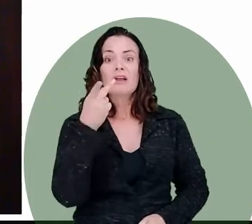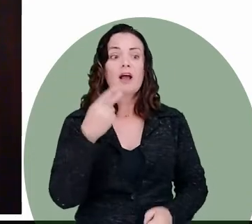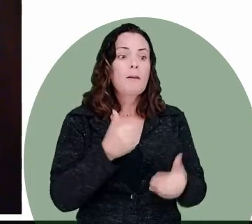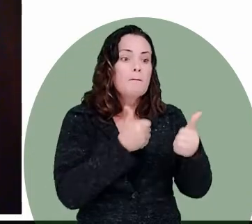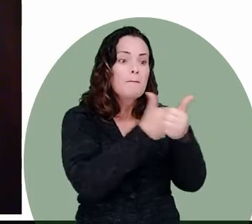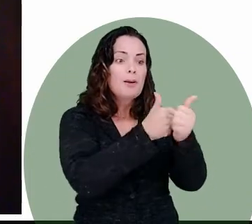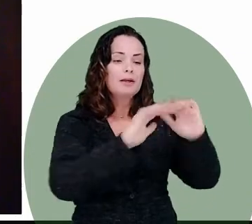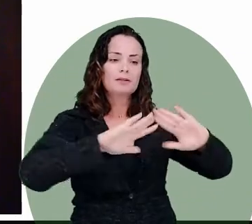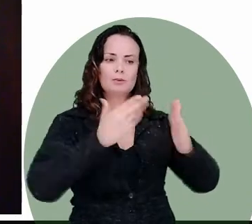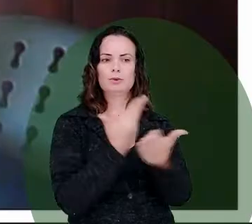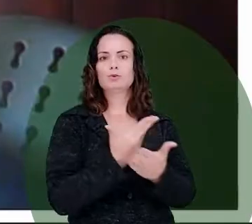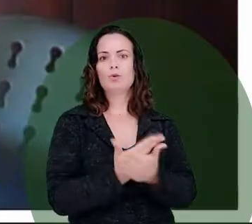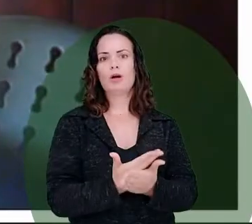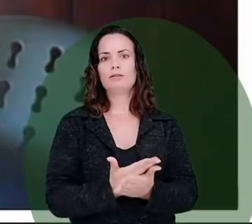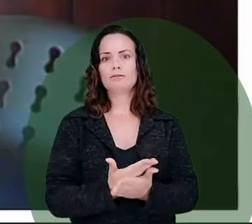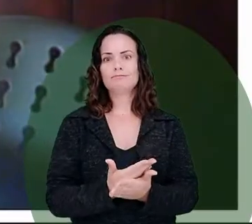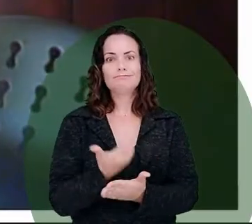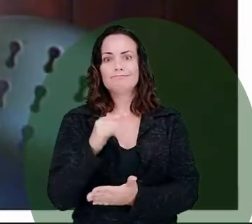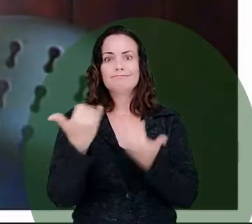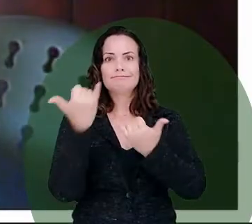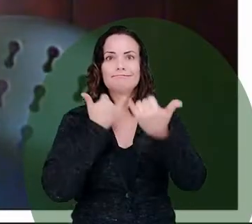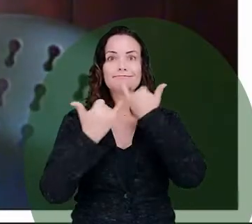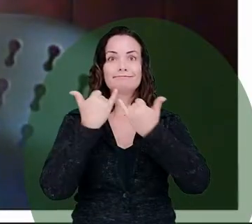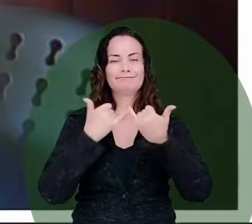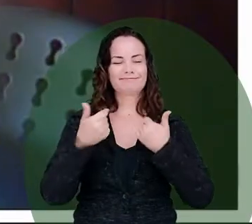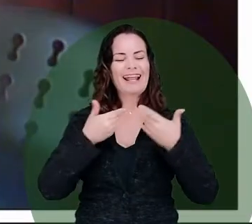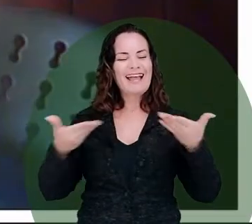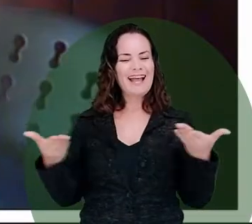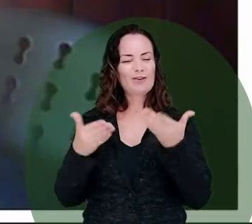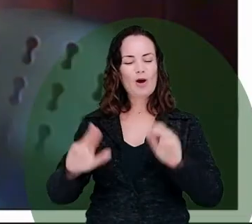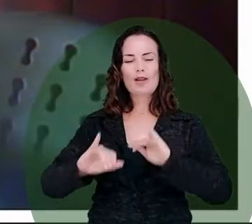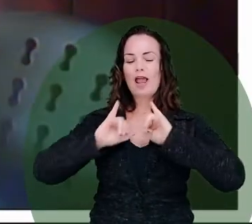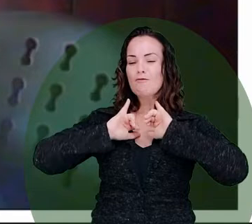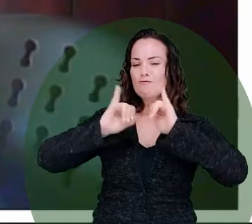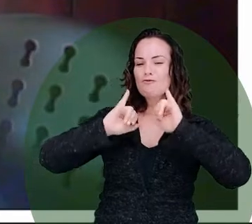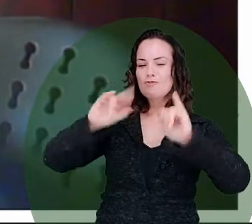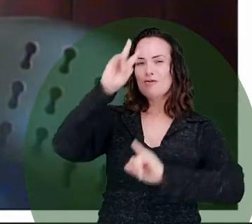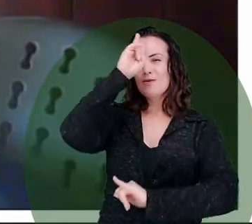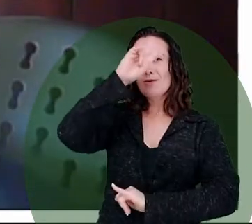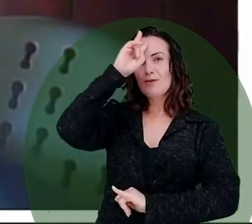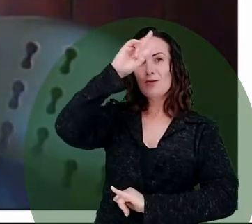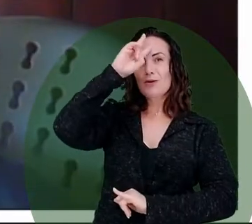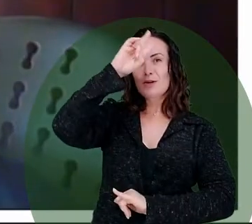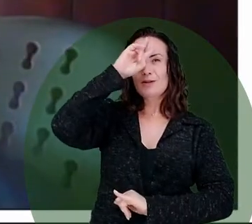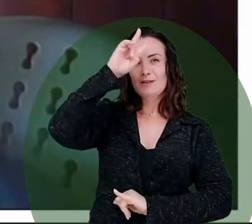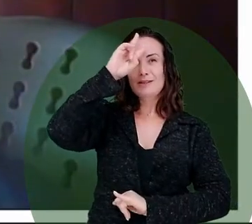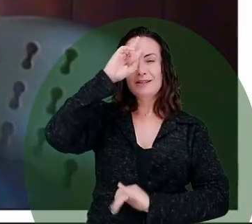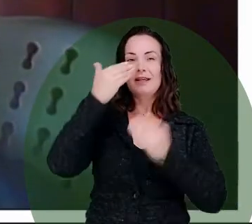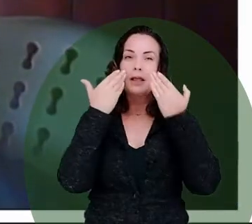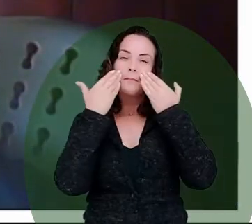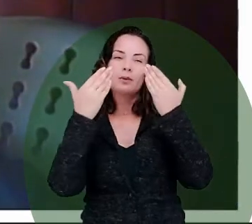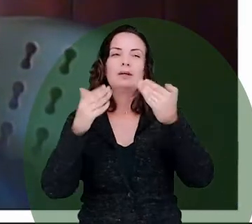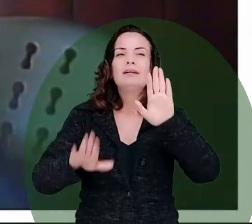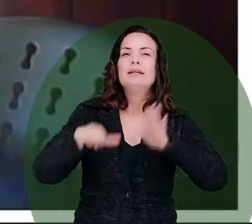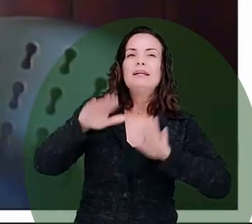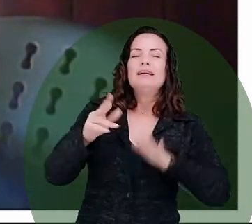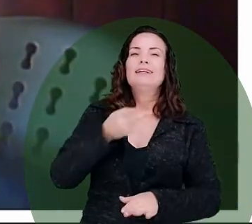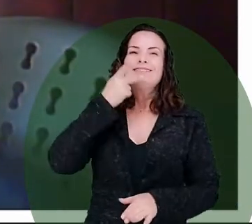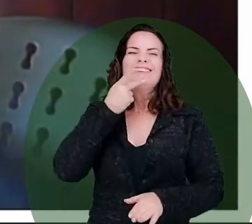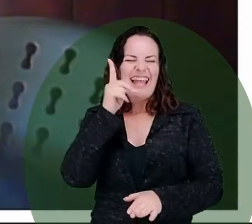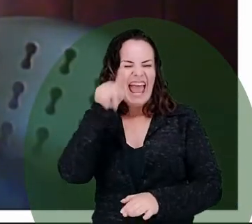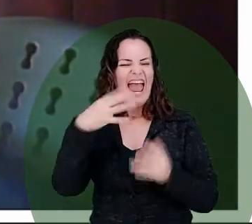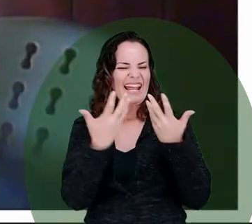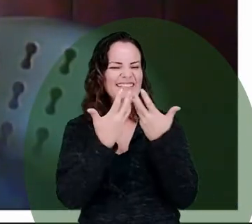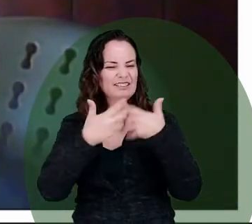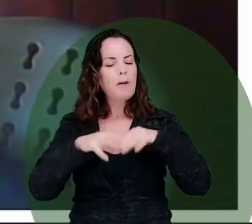daquela escola X. Eu vou contar uma história que mostra, porque às vezes você diz, isso funcionou,